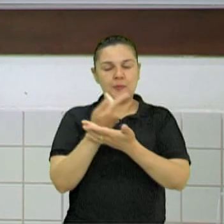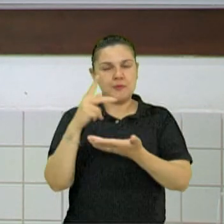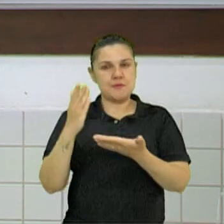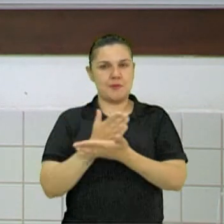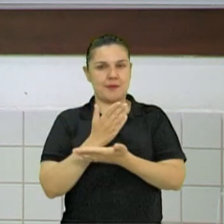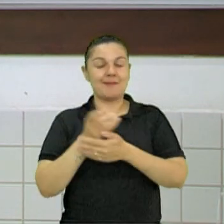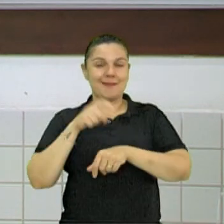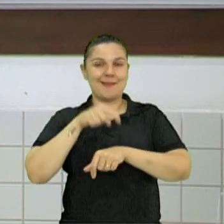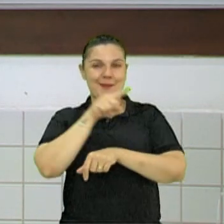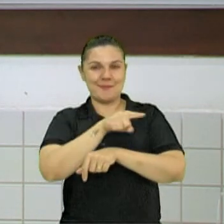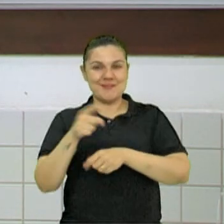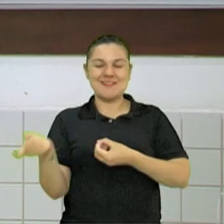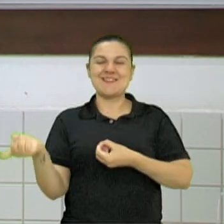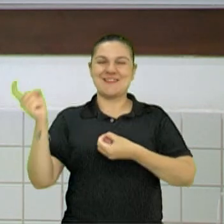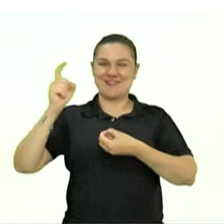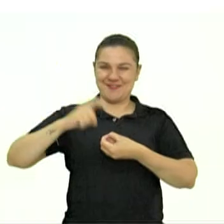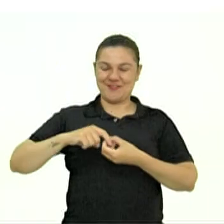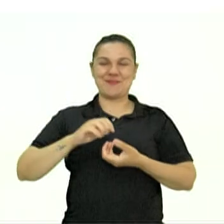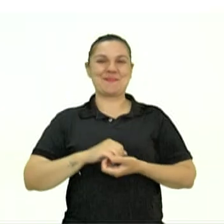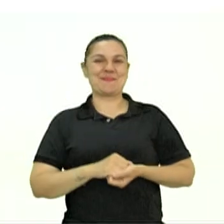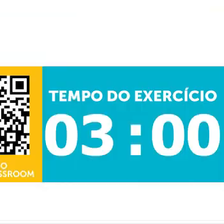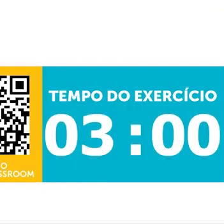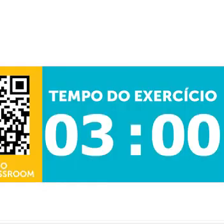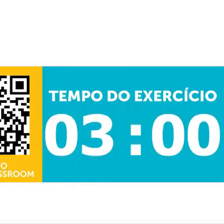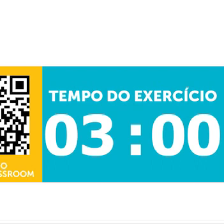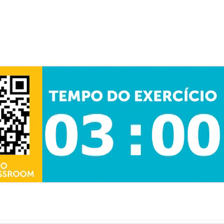caderno. Vou dar um tempinho para você fazer isso e eu já volto.